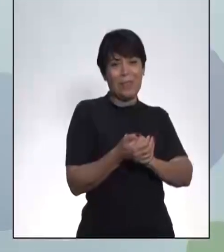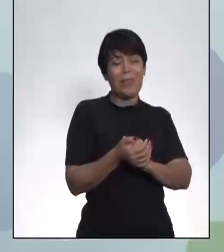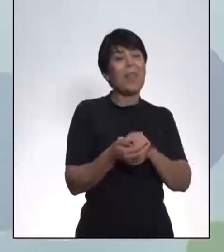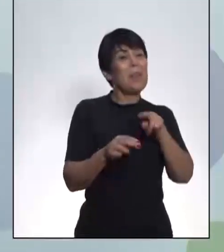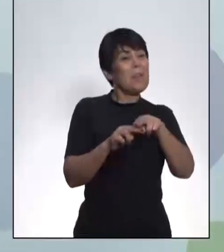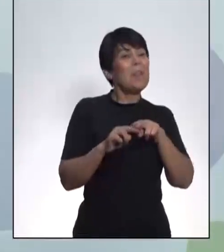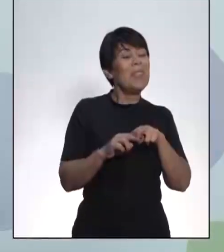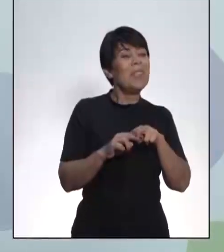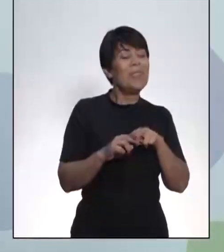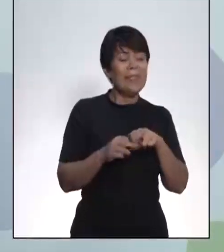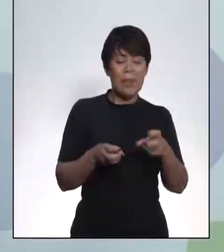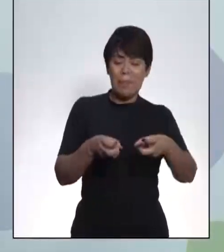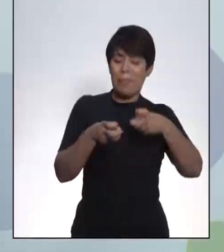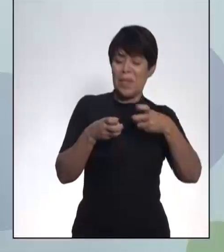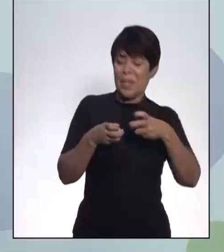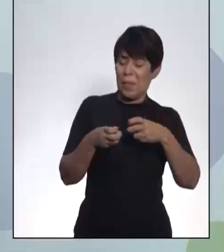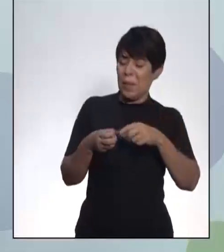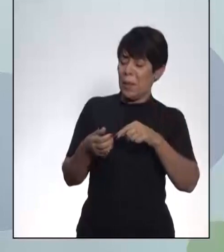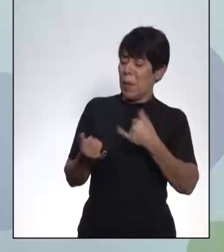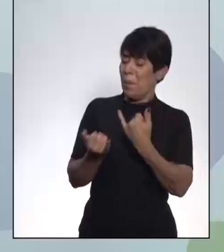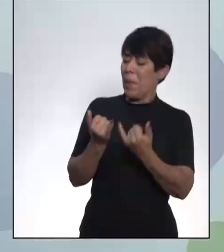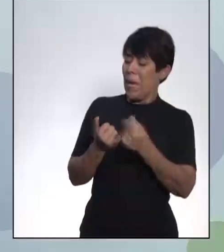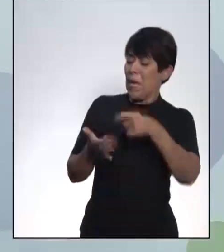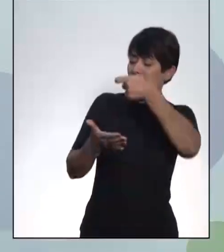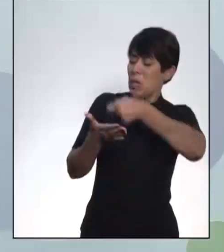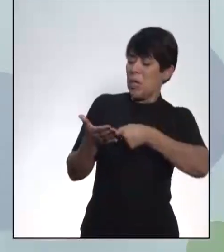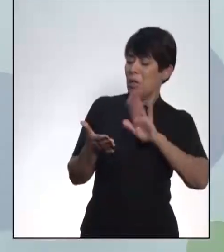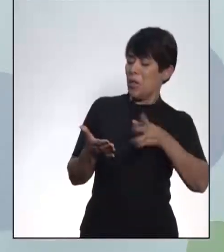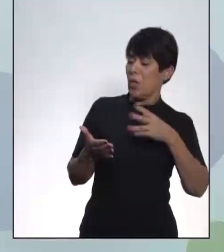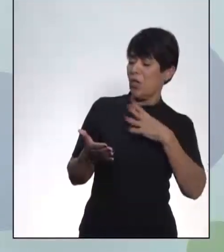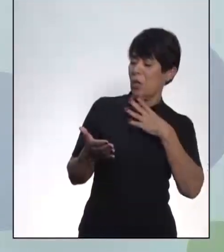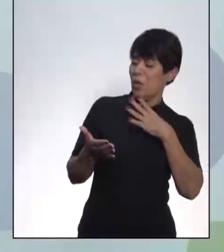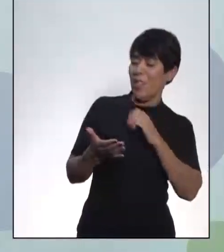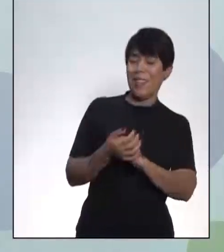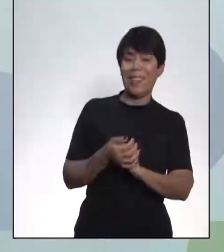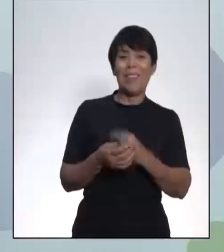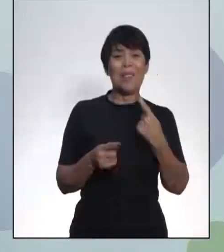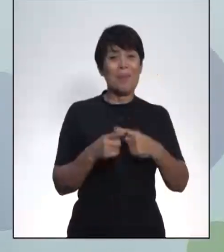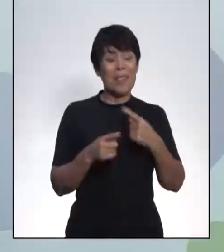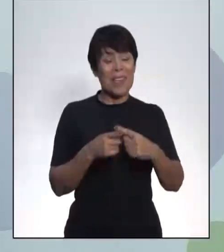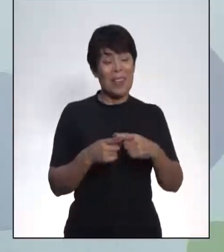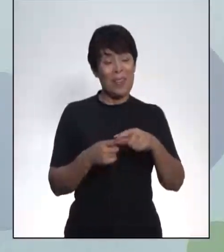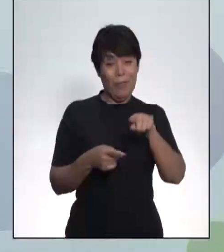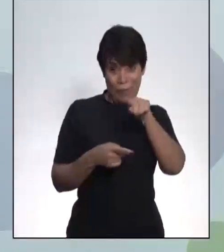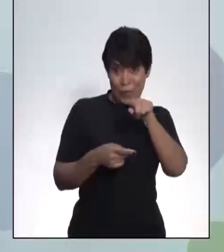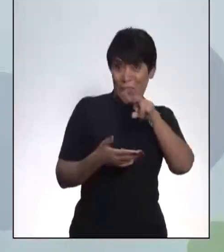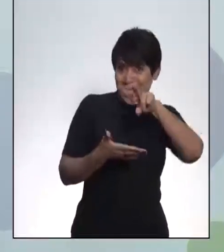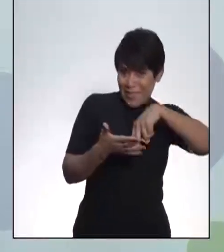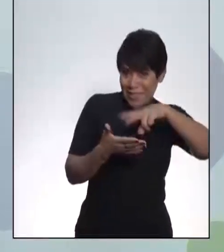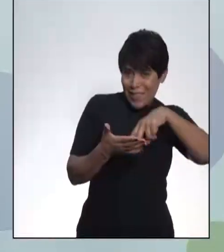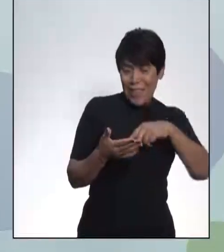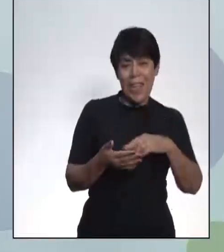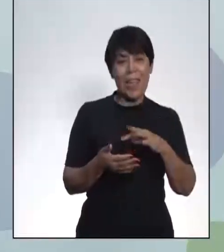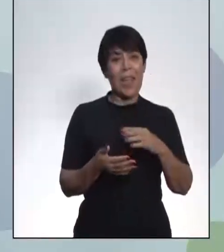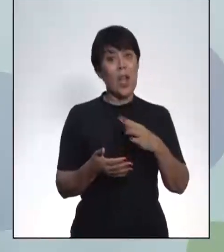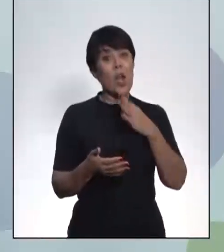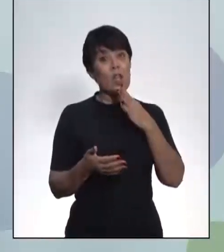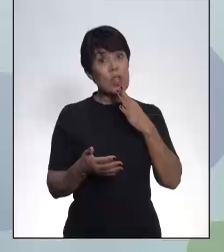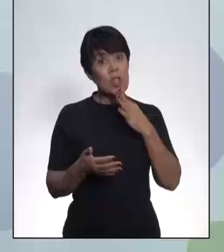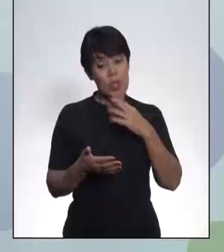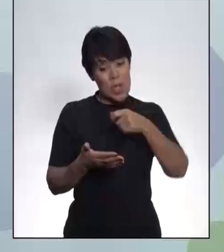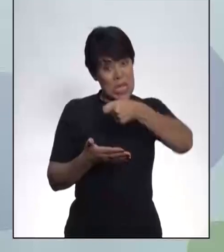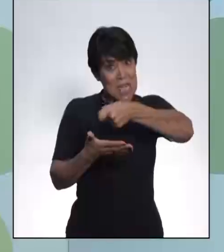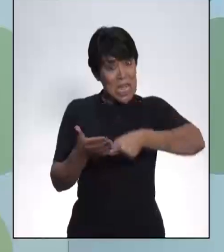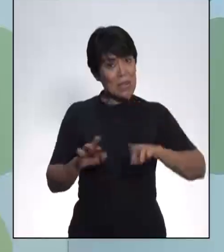tem ali alguma coisa que vem de outro texto. E quanto mais por isso, quanto mais você lê, quanto mais textos você conhecer, melhor será a